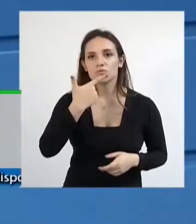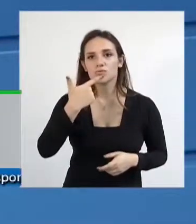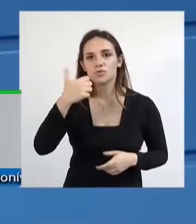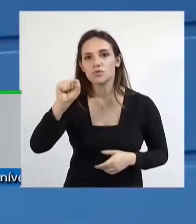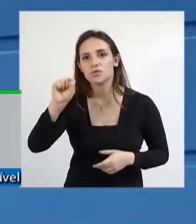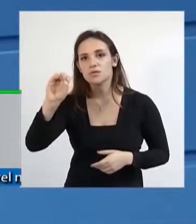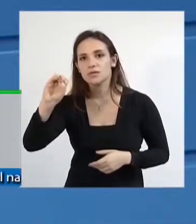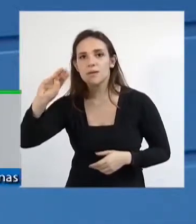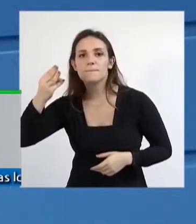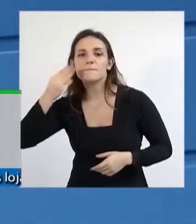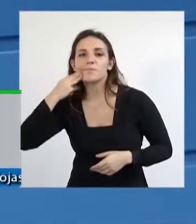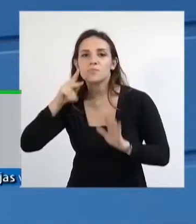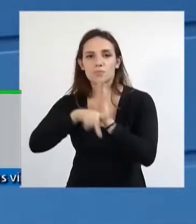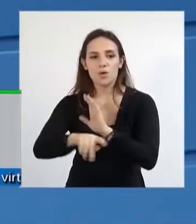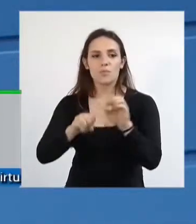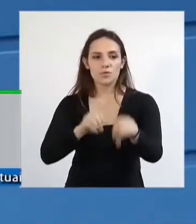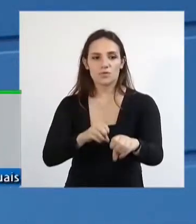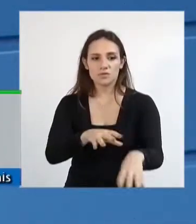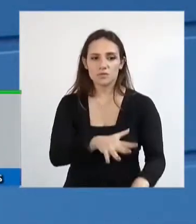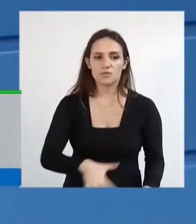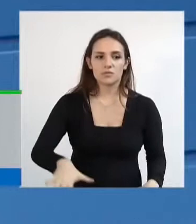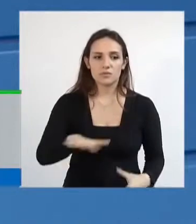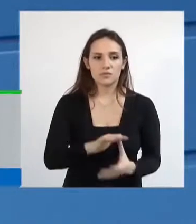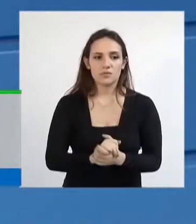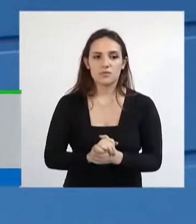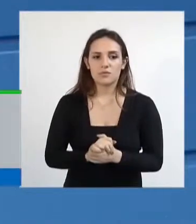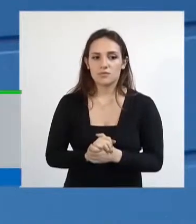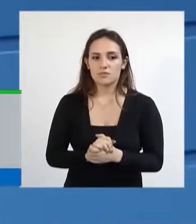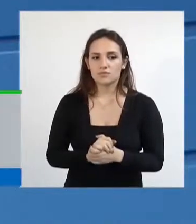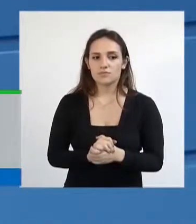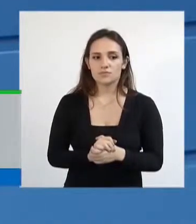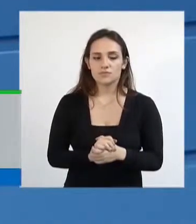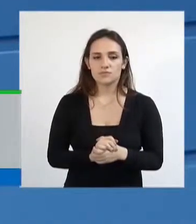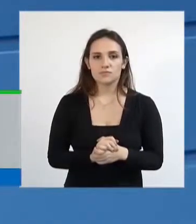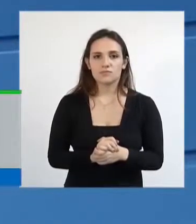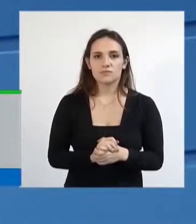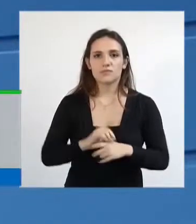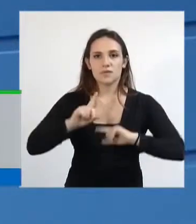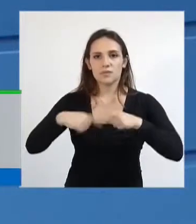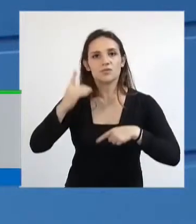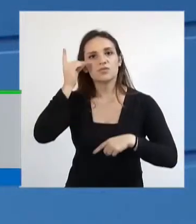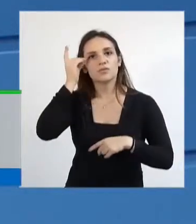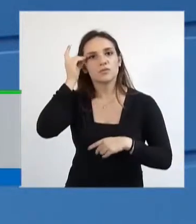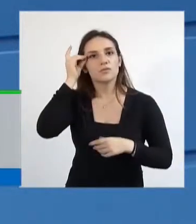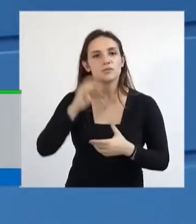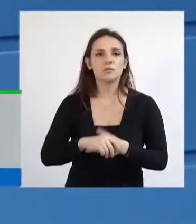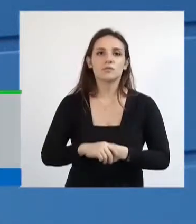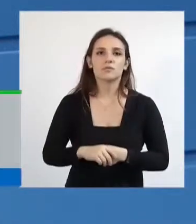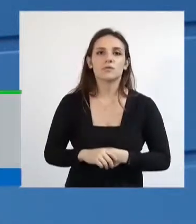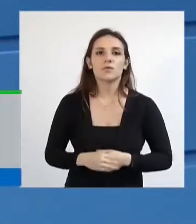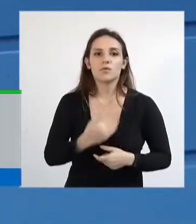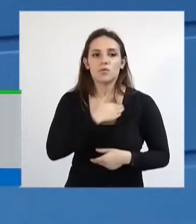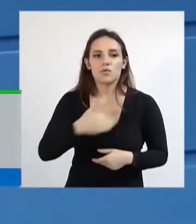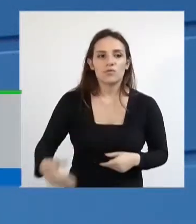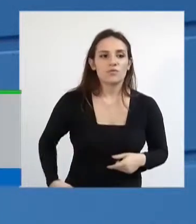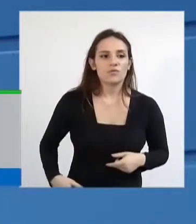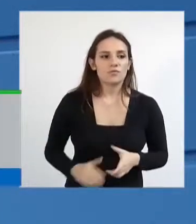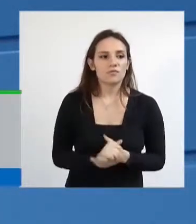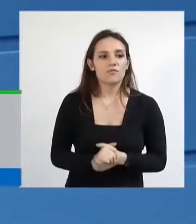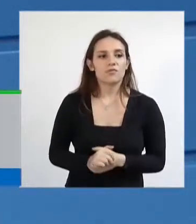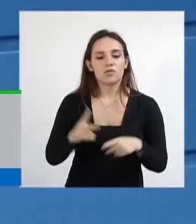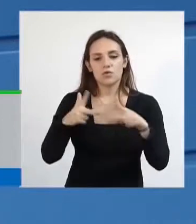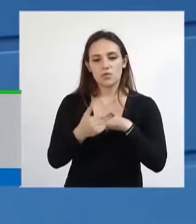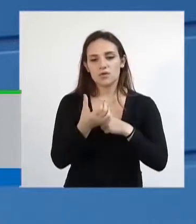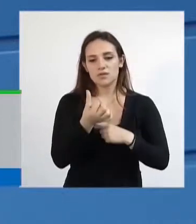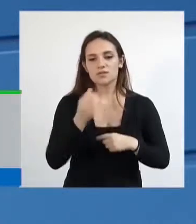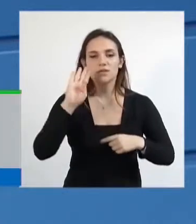1.280 bilhões da educação. Aí já no governo da Dilma, o governo corta mais 6